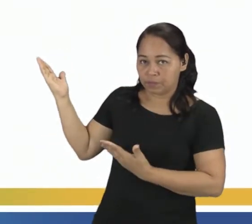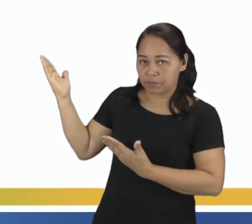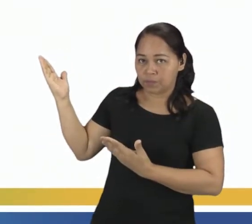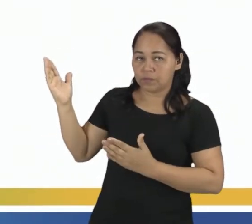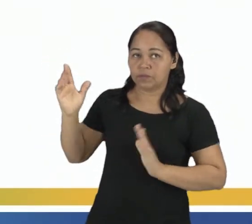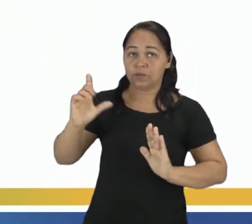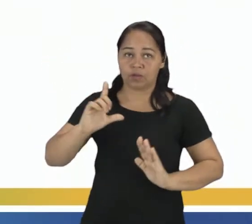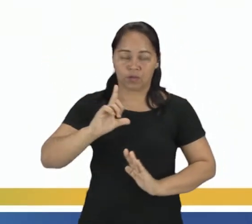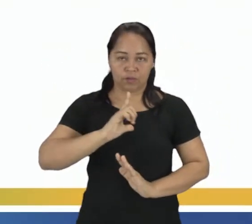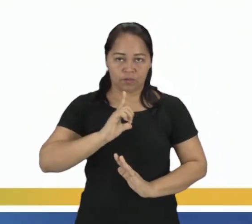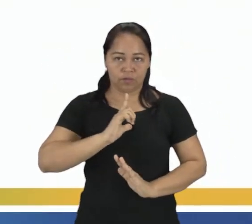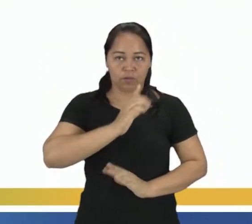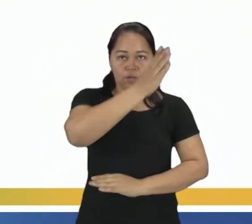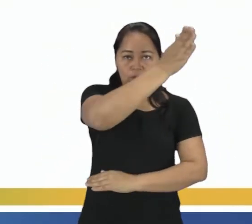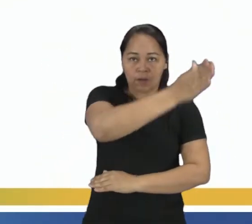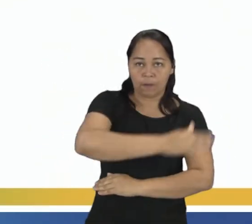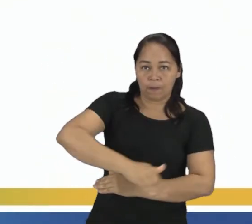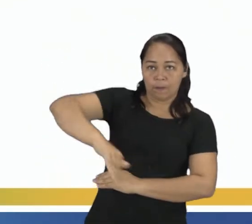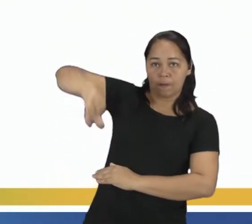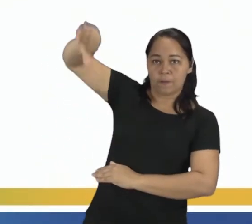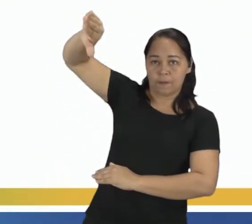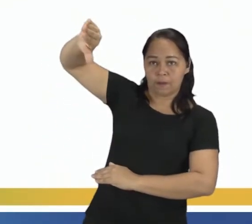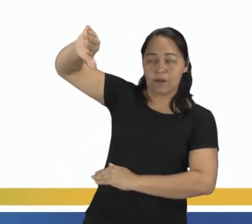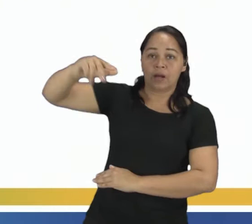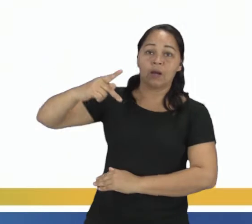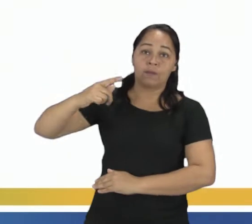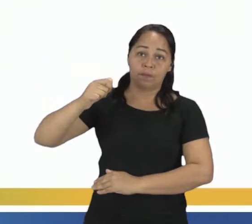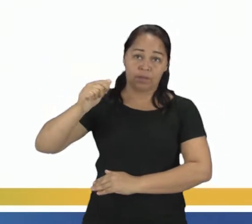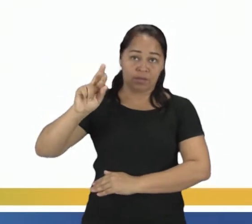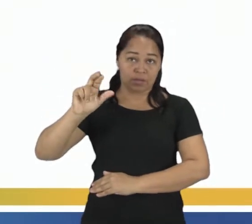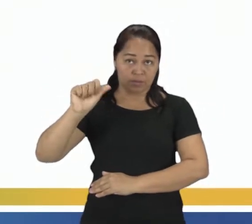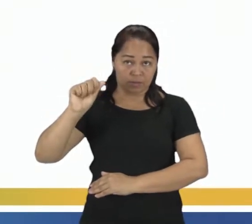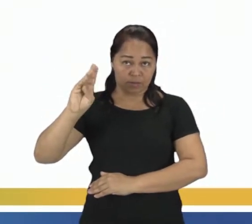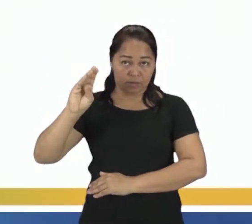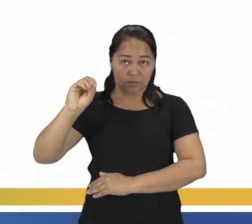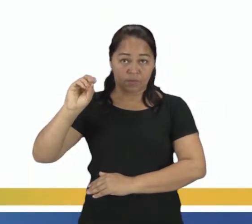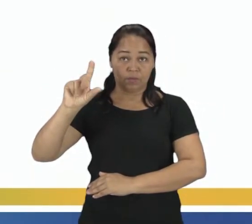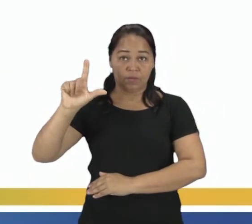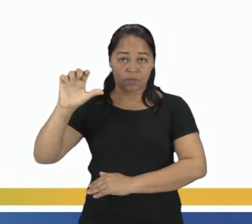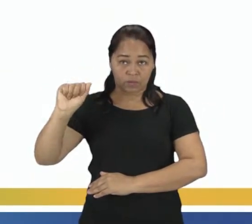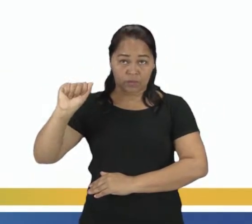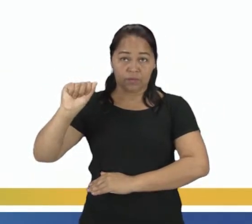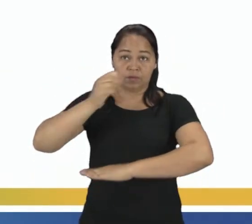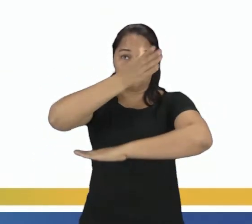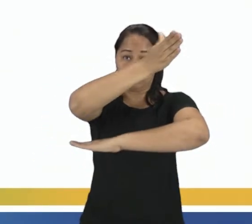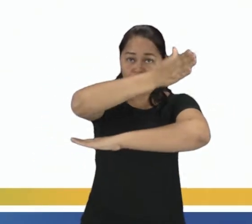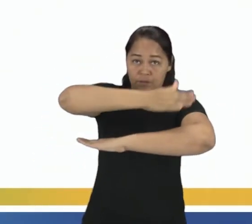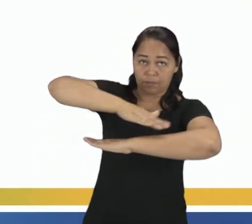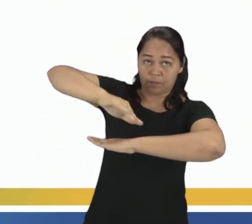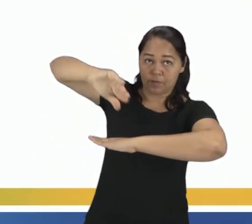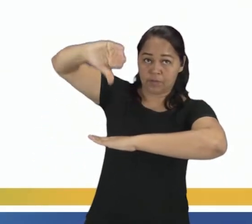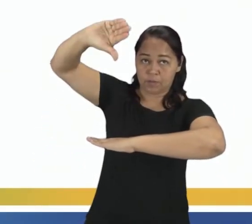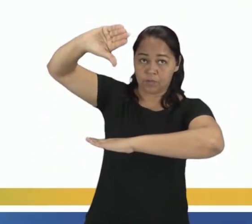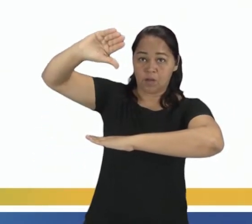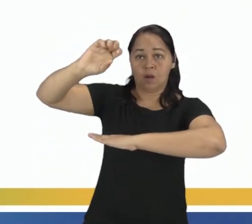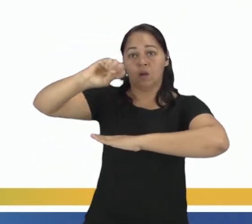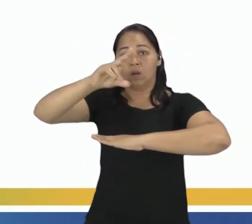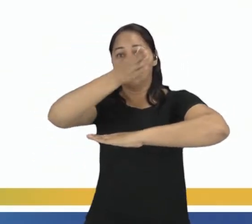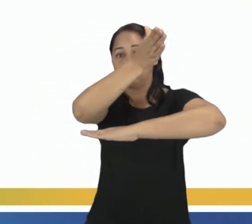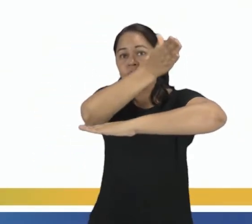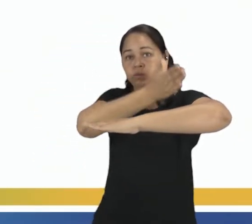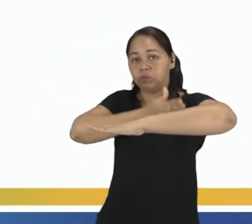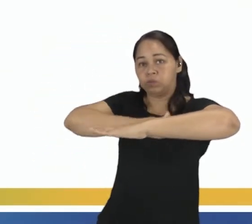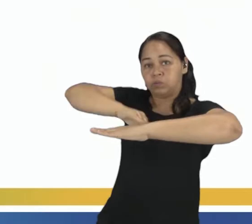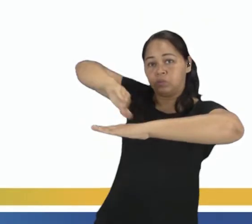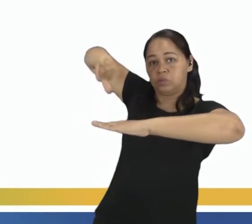eu tenho uma parábola, essa parábola ela pode estar com a concavidade voltada para cima. Imagine aqui que eu tenho uma parábola, certo?